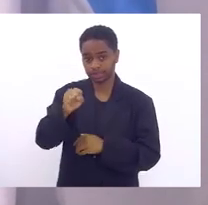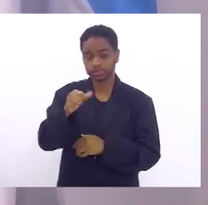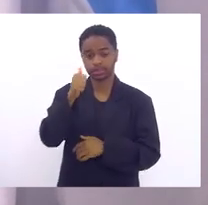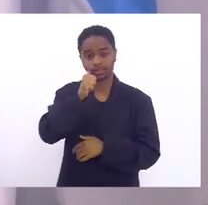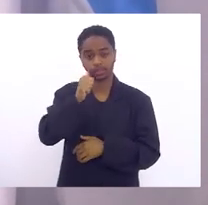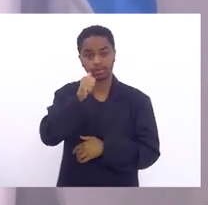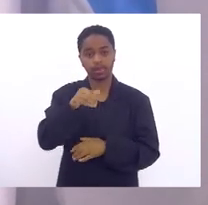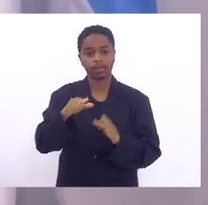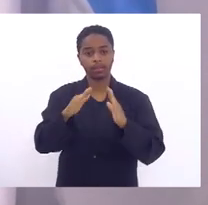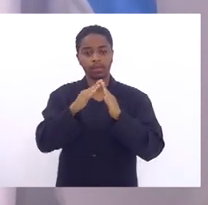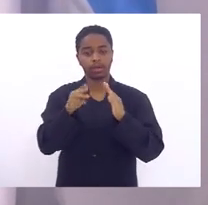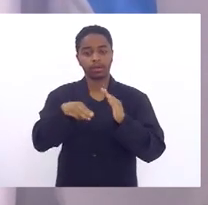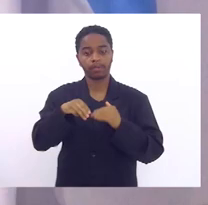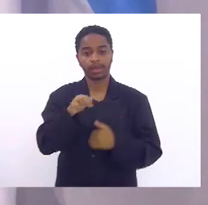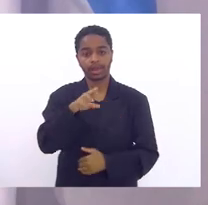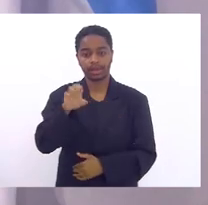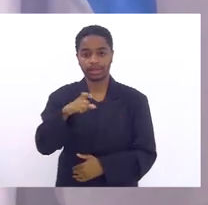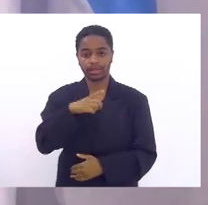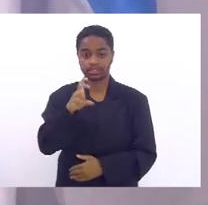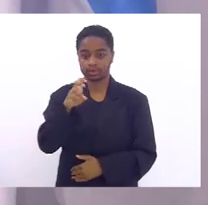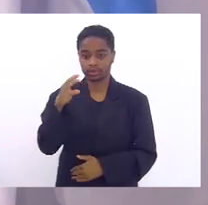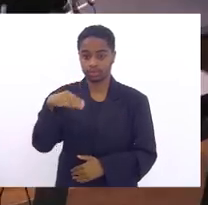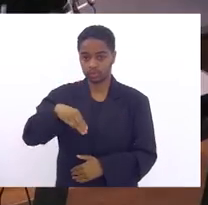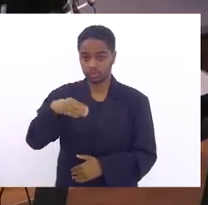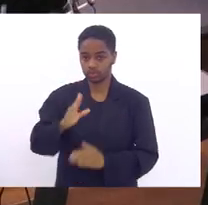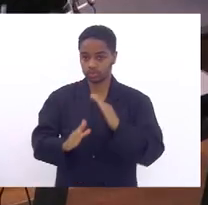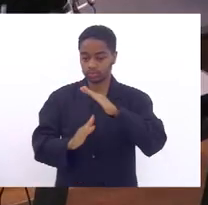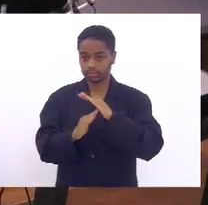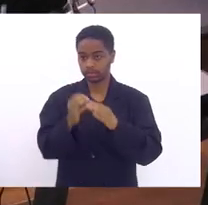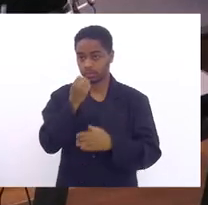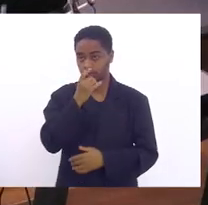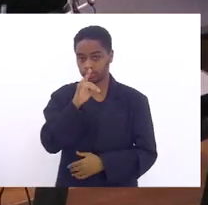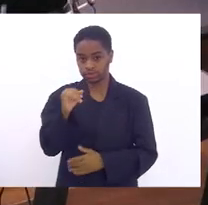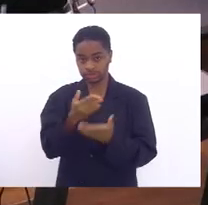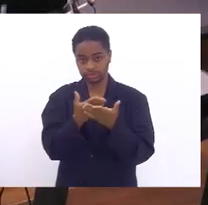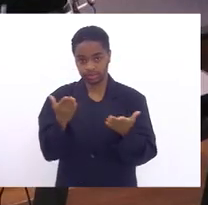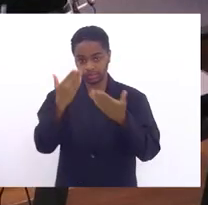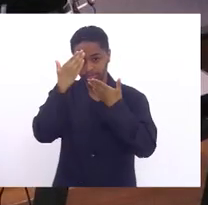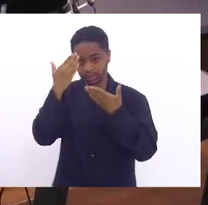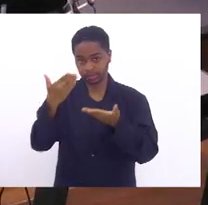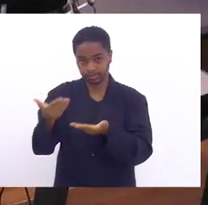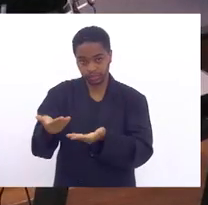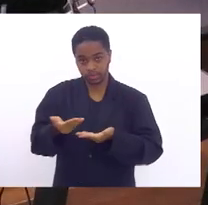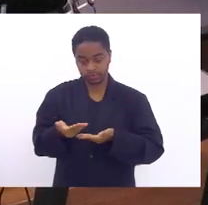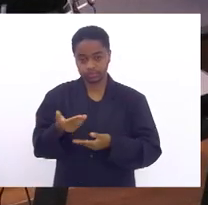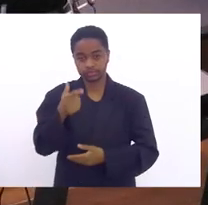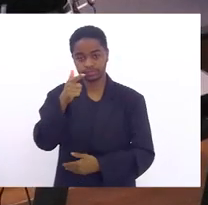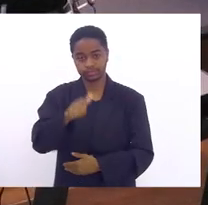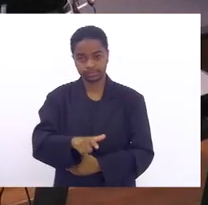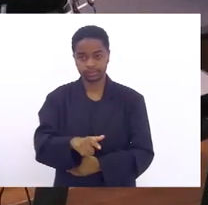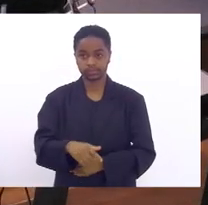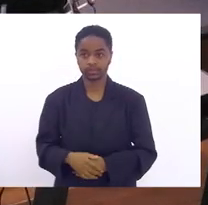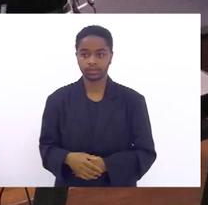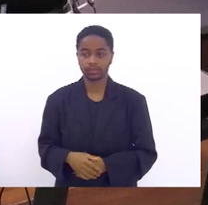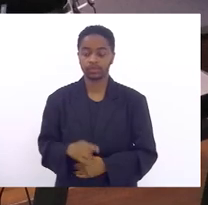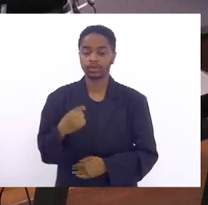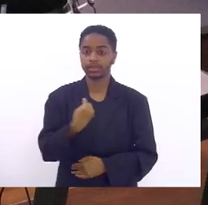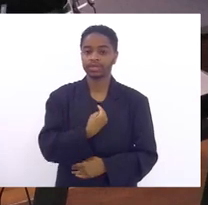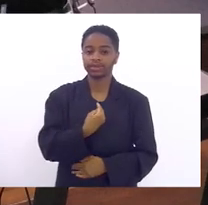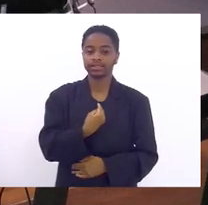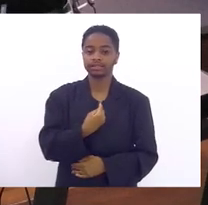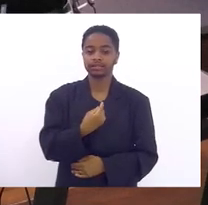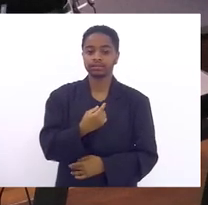pela sua presença senhora tem 5 minutos eh Bom dia obrigada pelo convite Renata mais uma vez por estar sempre lembrando da